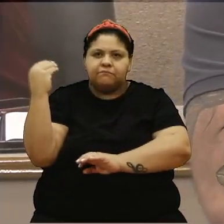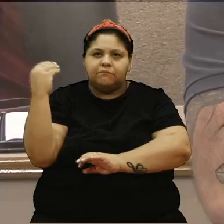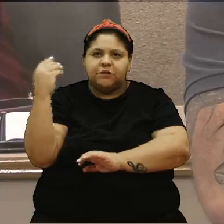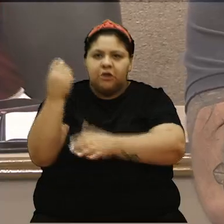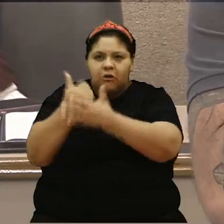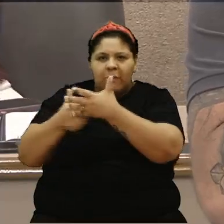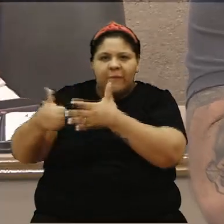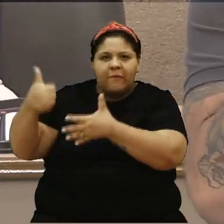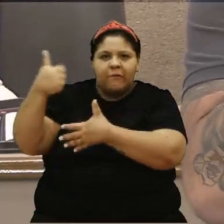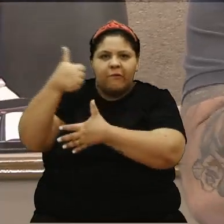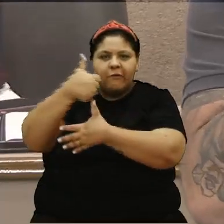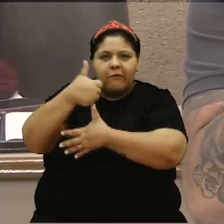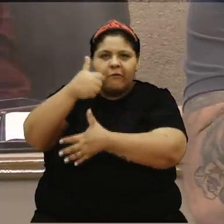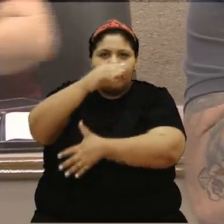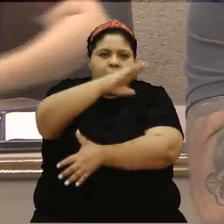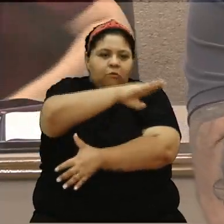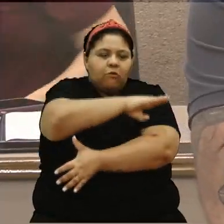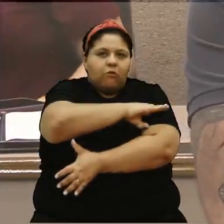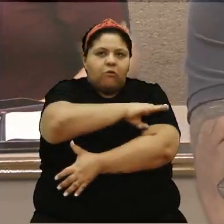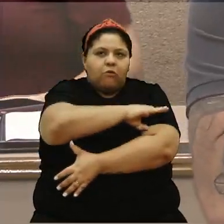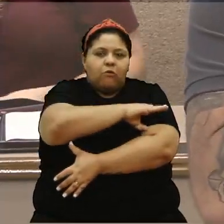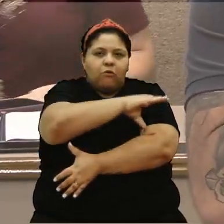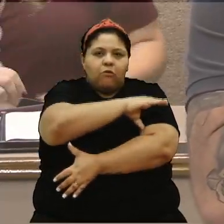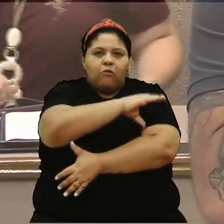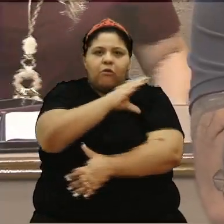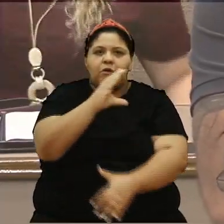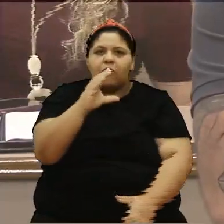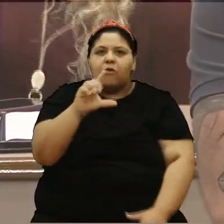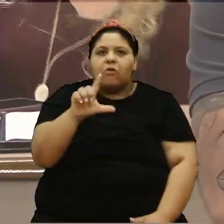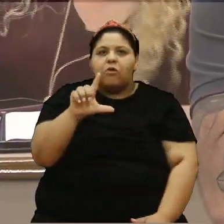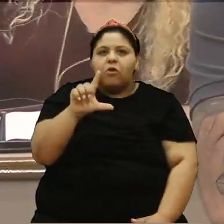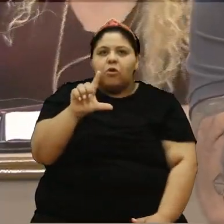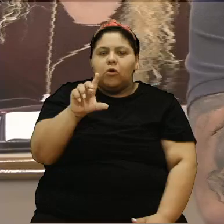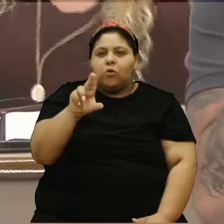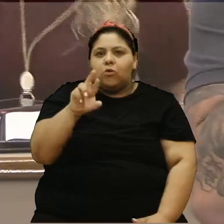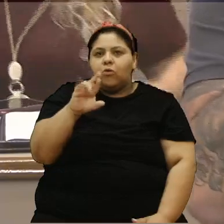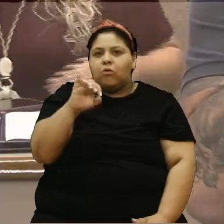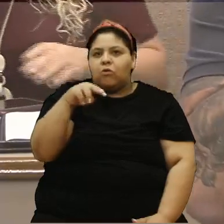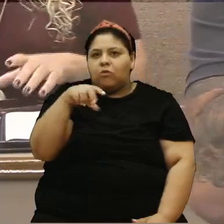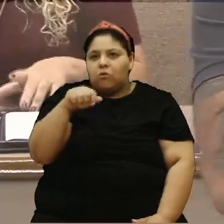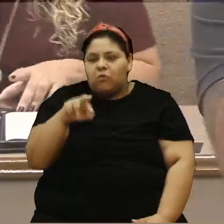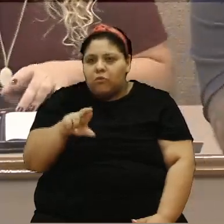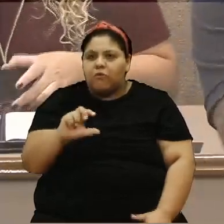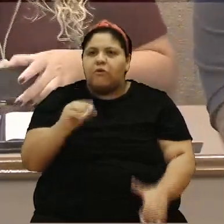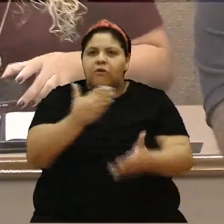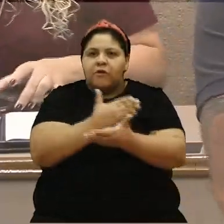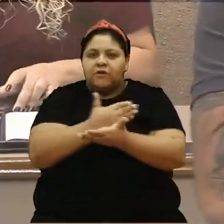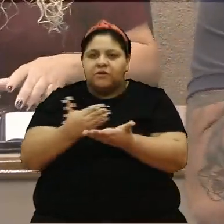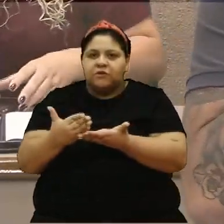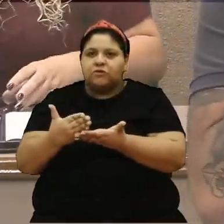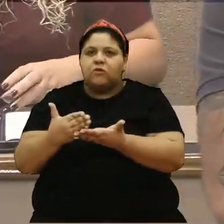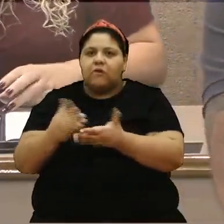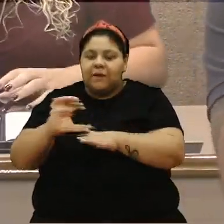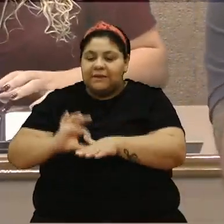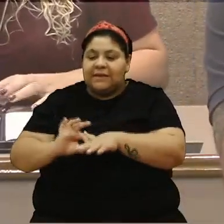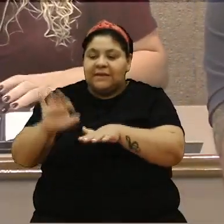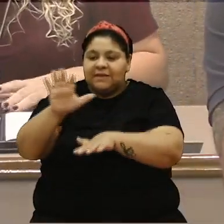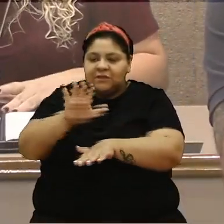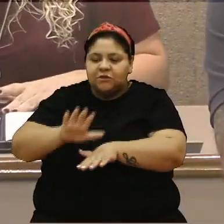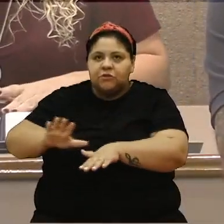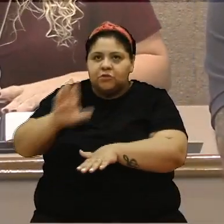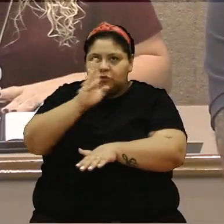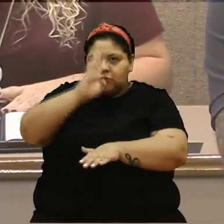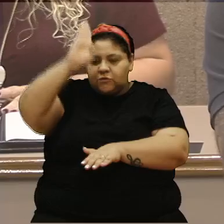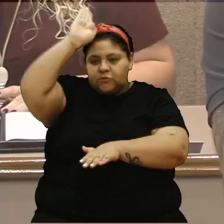prestigiando o coronel Julimar Fortes Pinheiro, ao qual assumiu o comando geral do Corpo de Bombeiros, da instituição